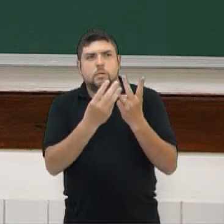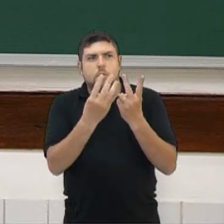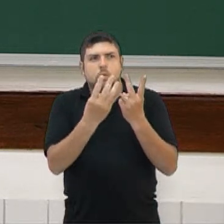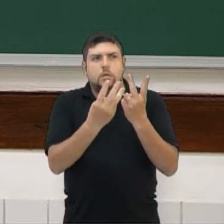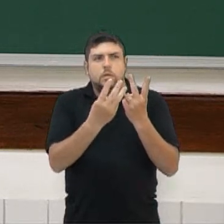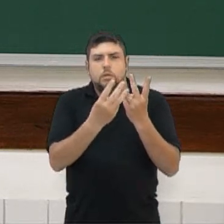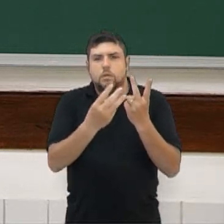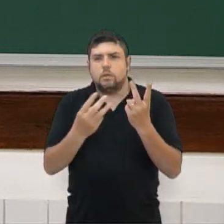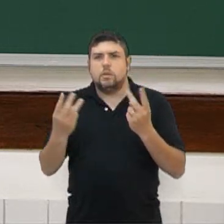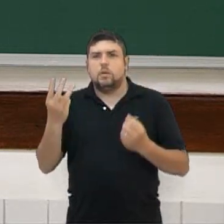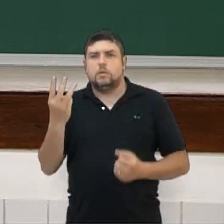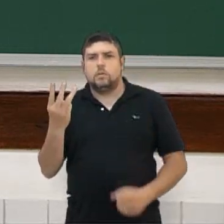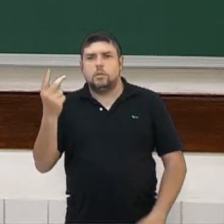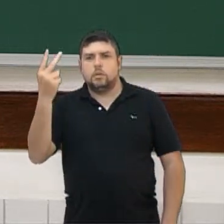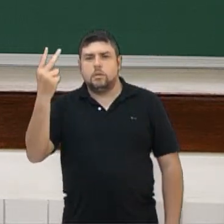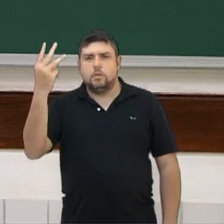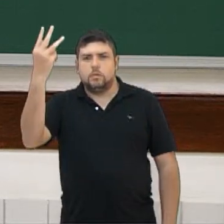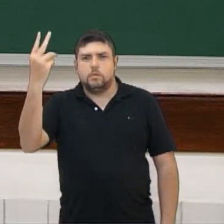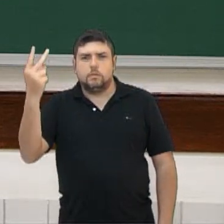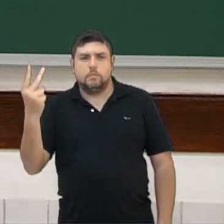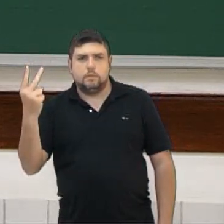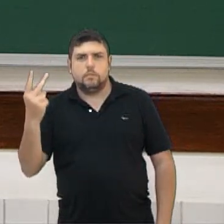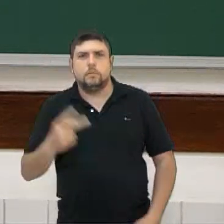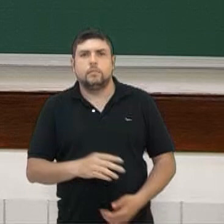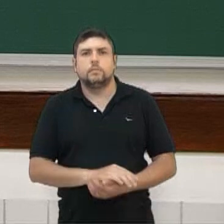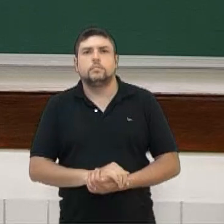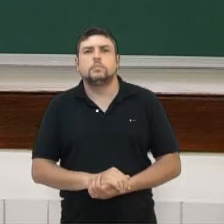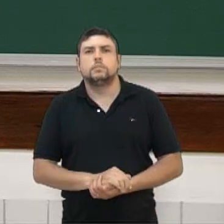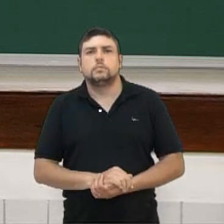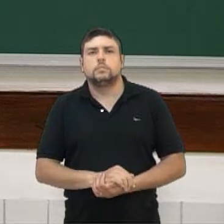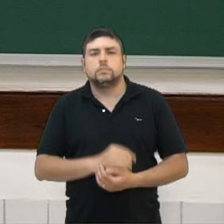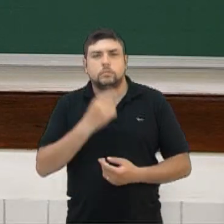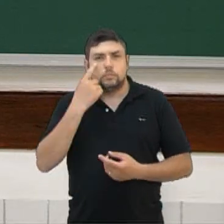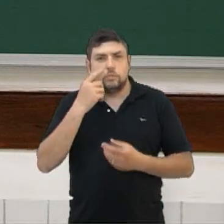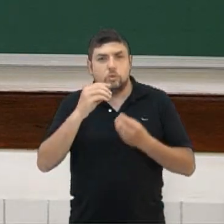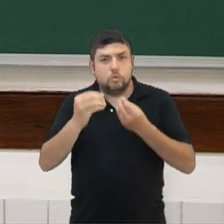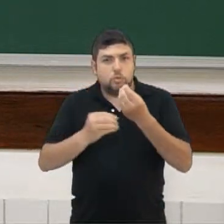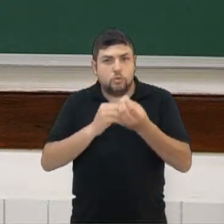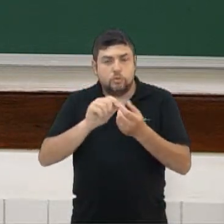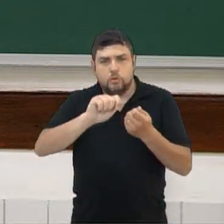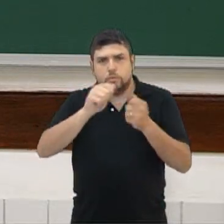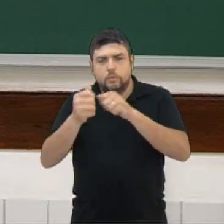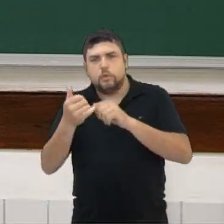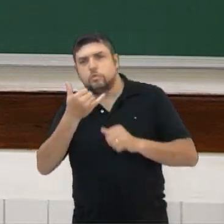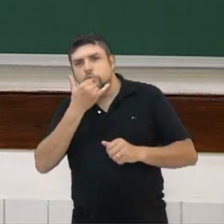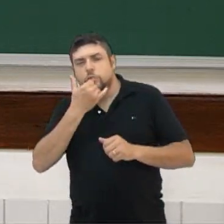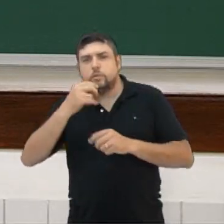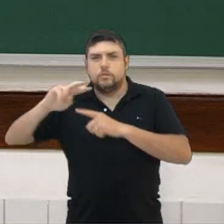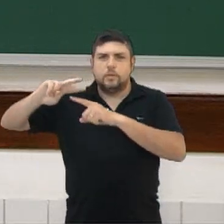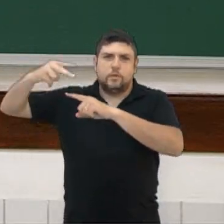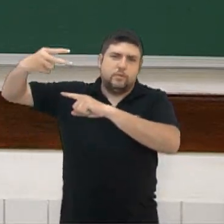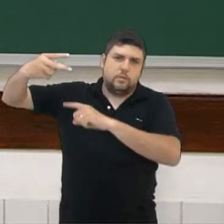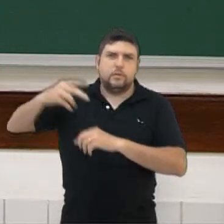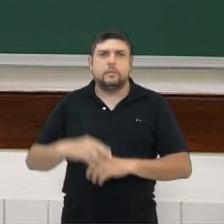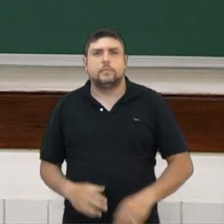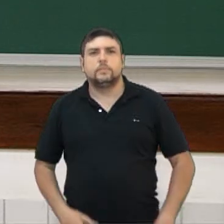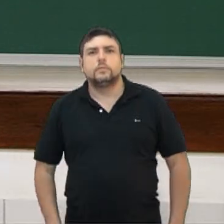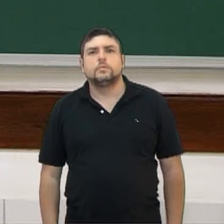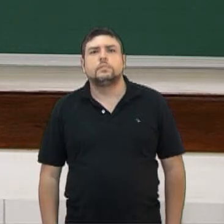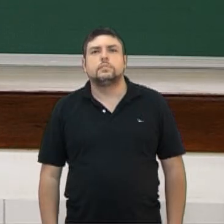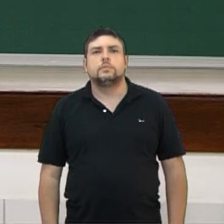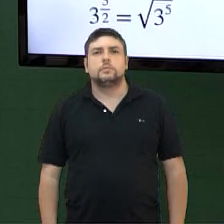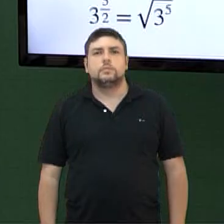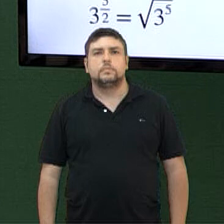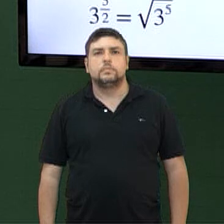3 meios, ok? O índice, aliás, ao contrário, né, prof? 2 terços.